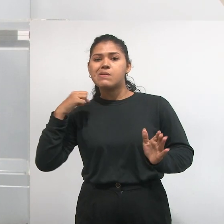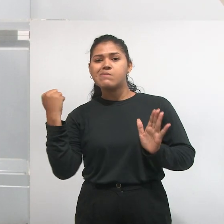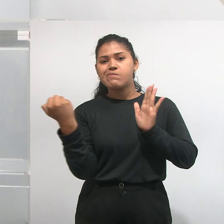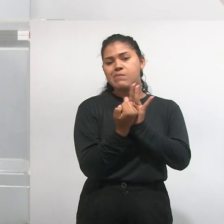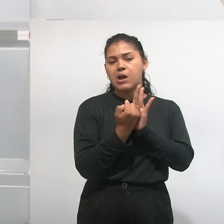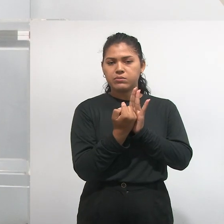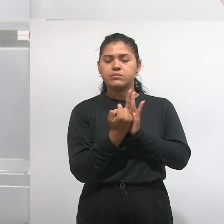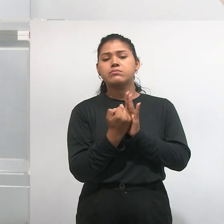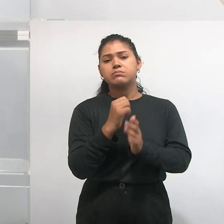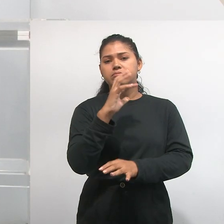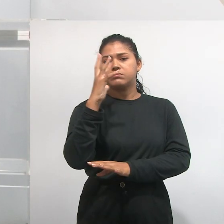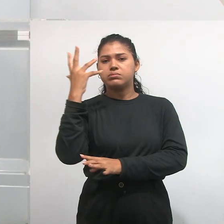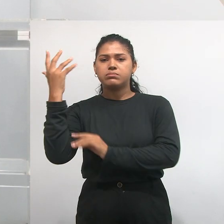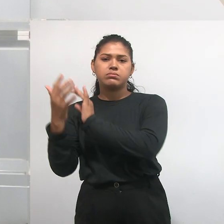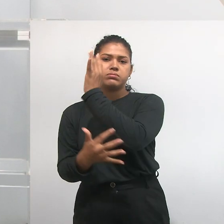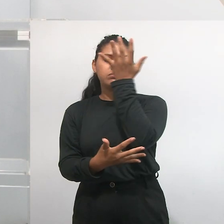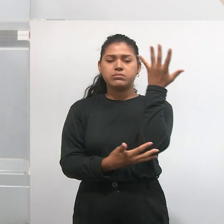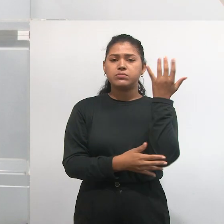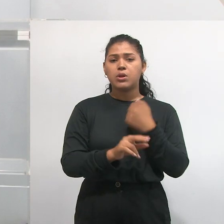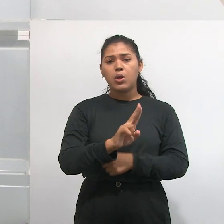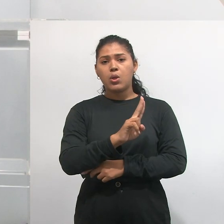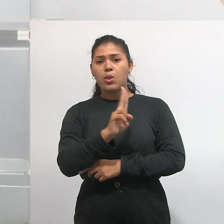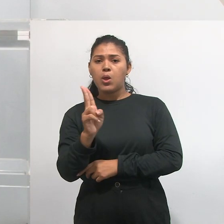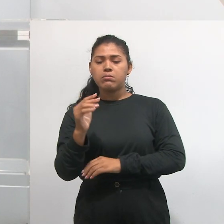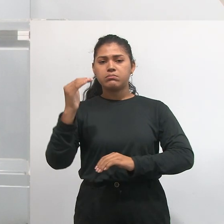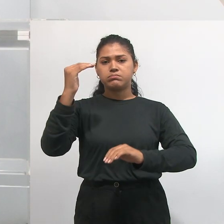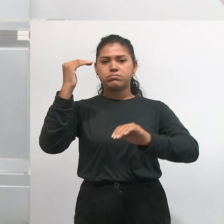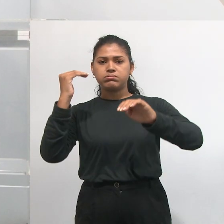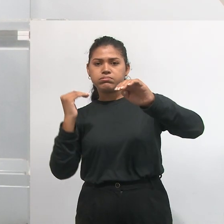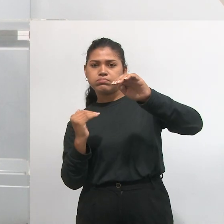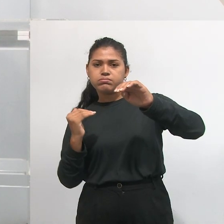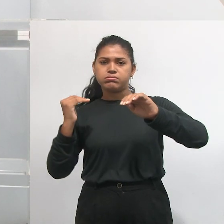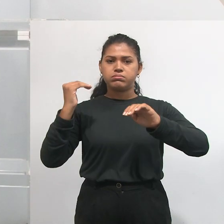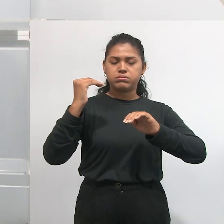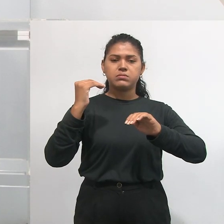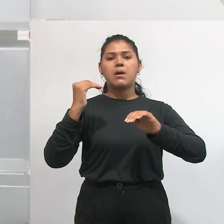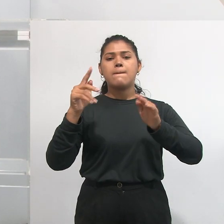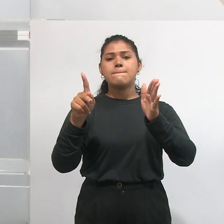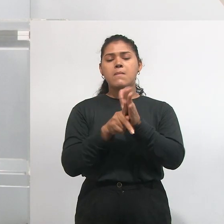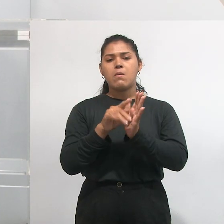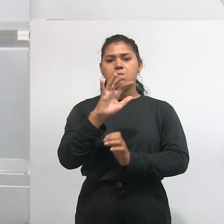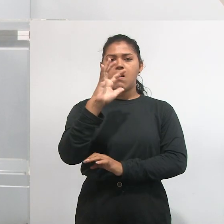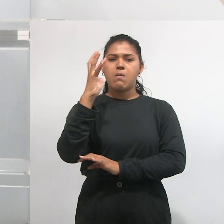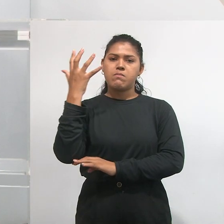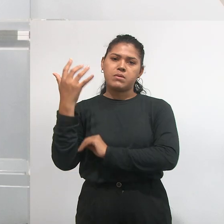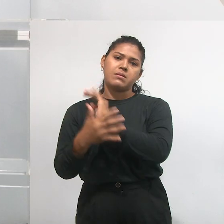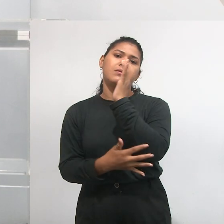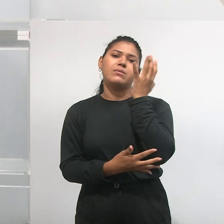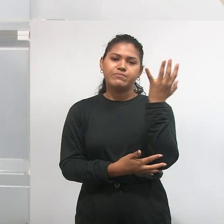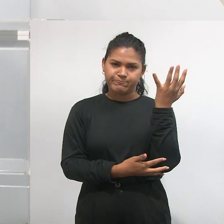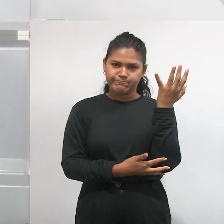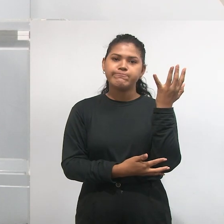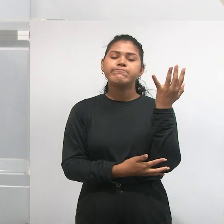chamamos de desequilíbrio ambiental. E esse desequilíbrio ambiental, gente, não é apenas